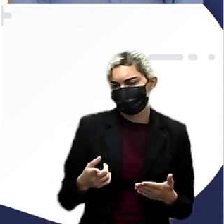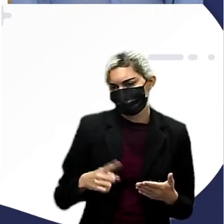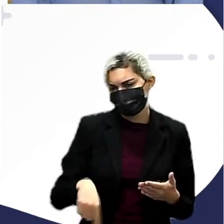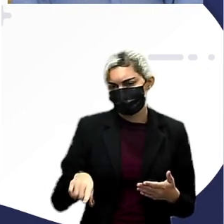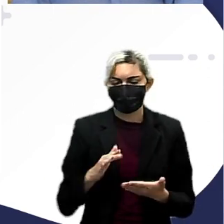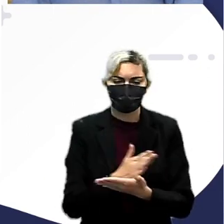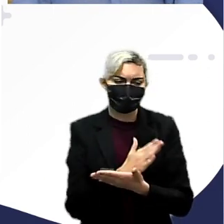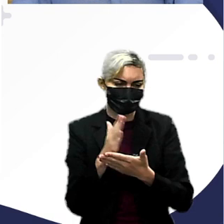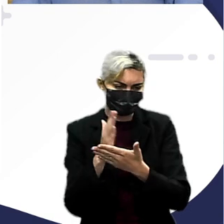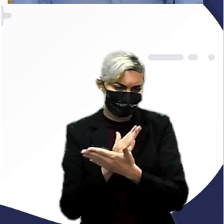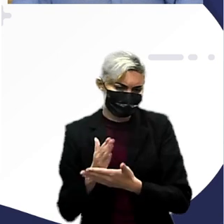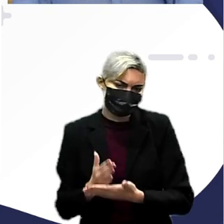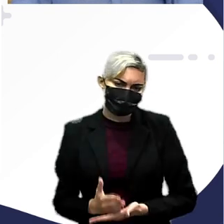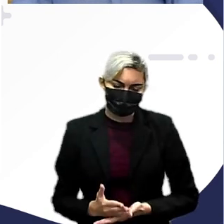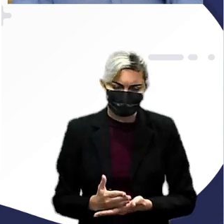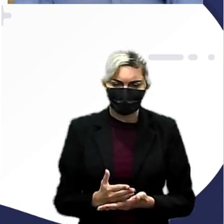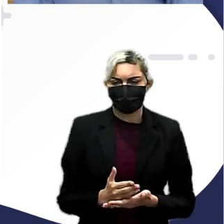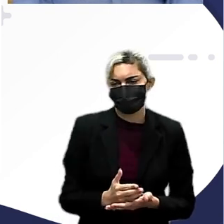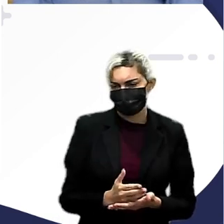por alguns